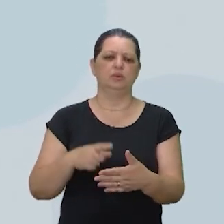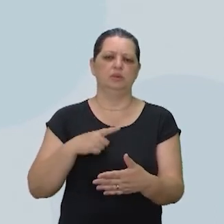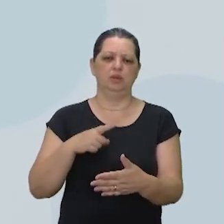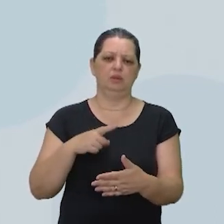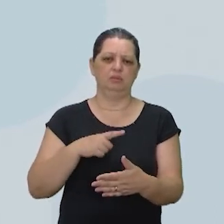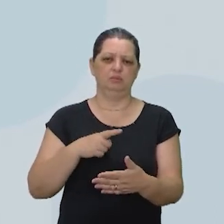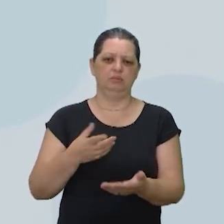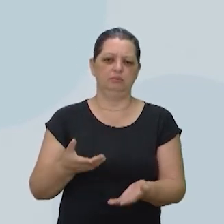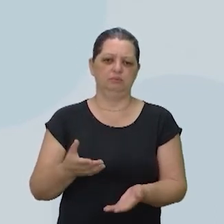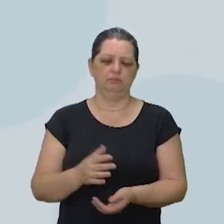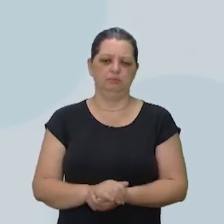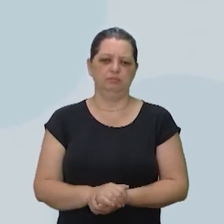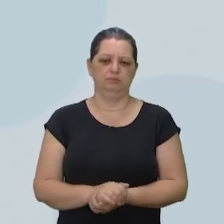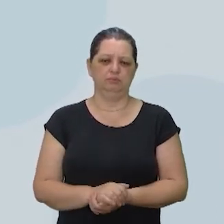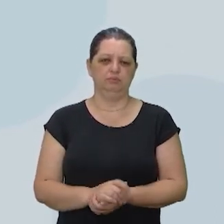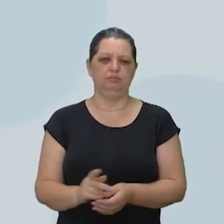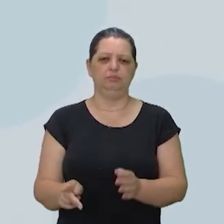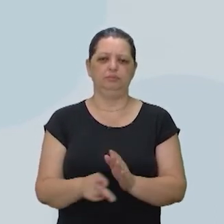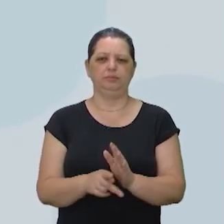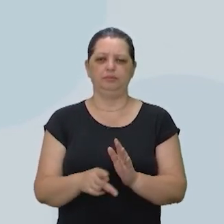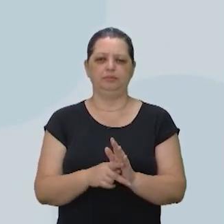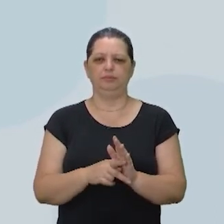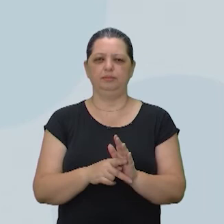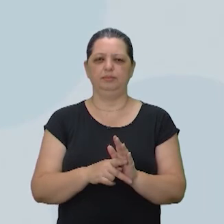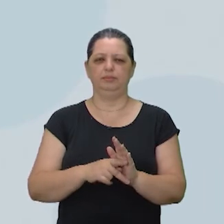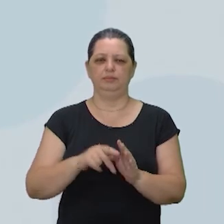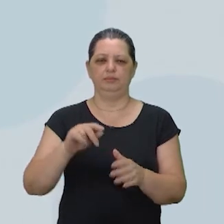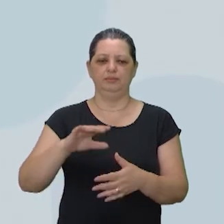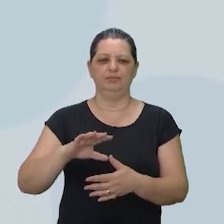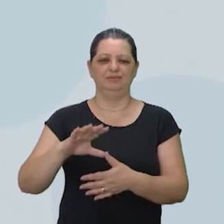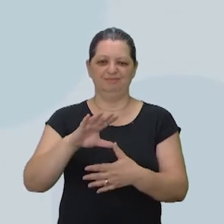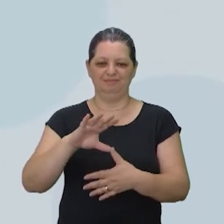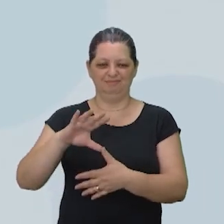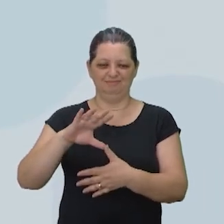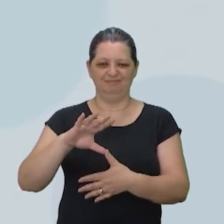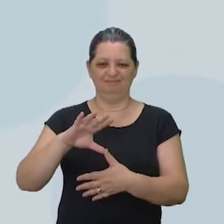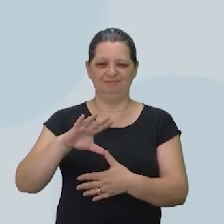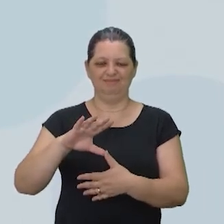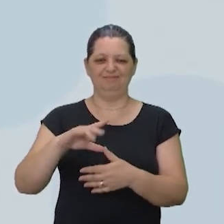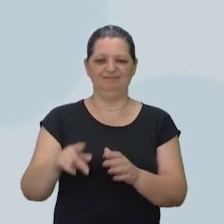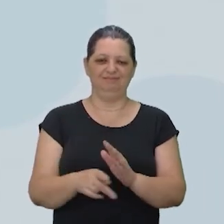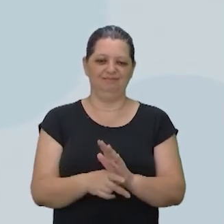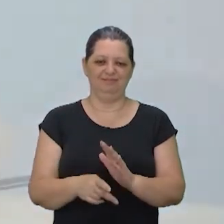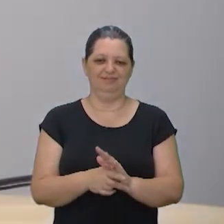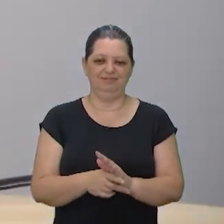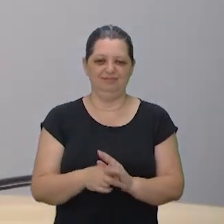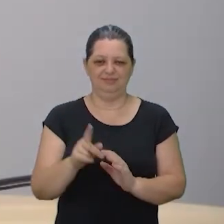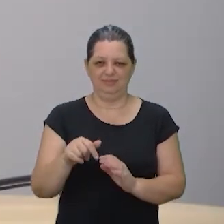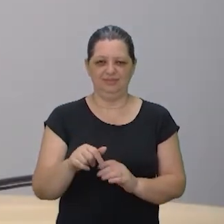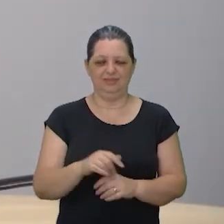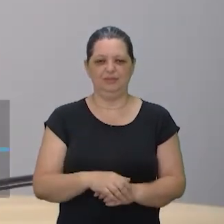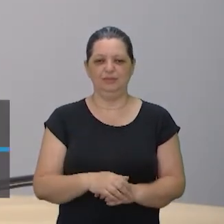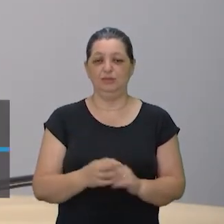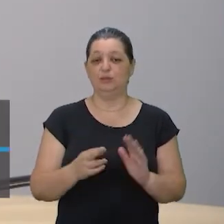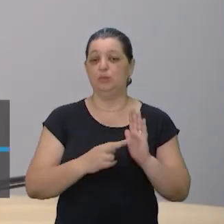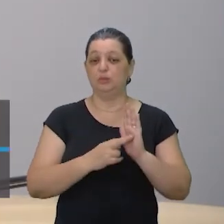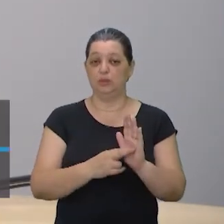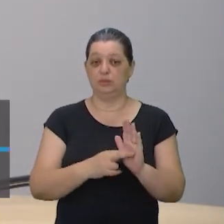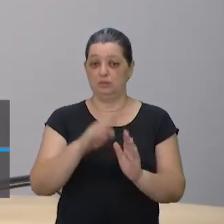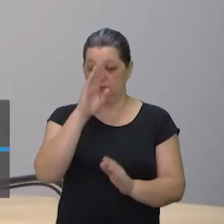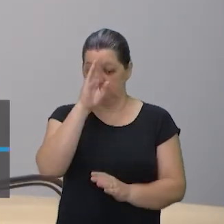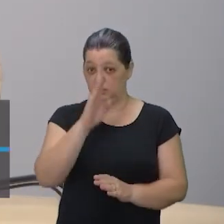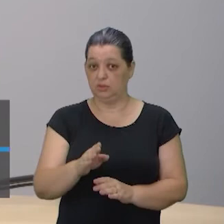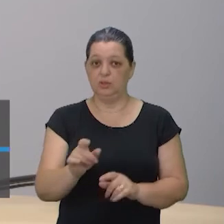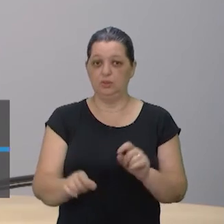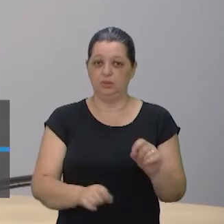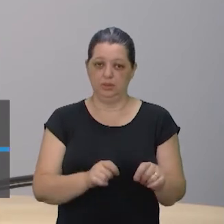você falou das veias abertas da América Latina escorrendo nessa mão? Perfeito. Então, essa obra, pessoal, ela faz uma referência direta